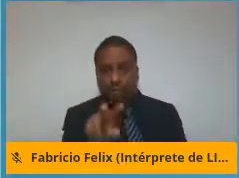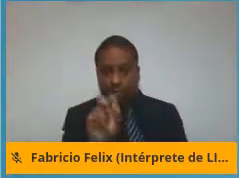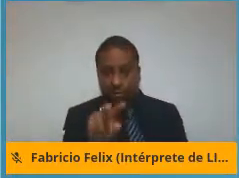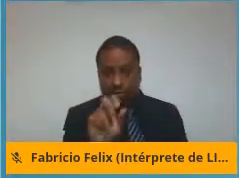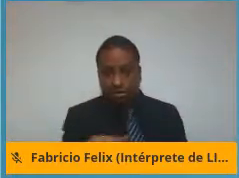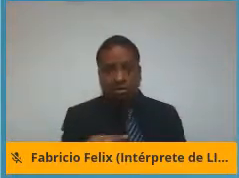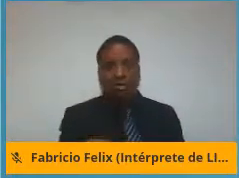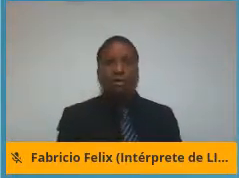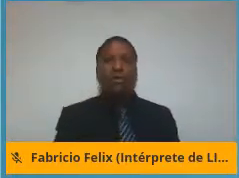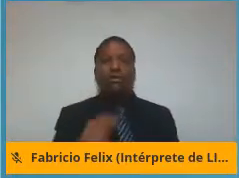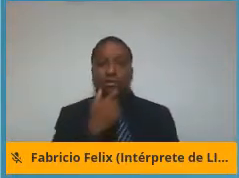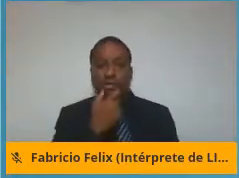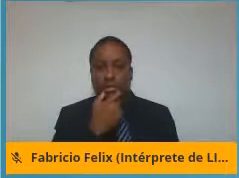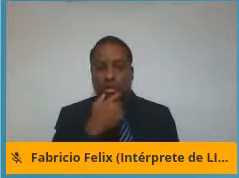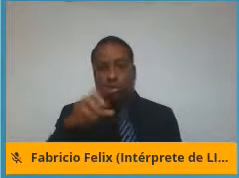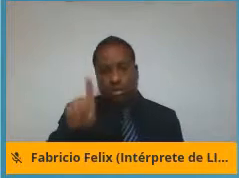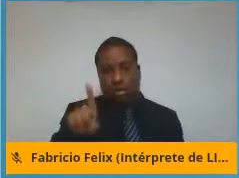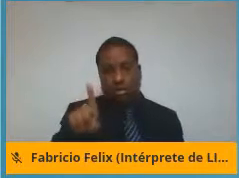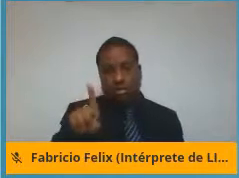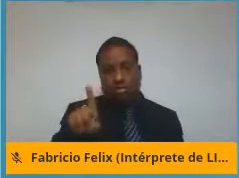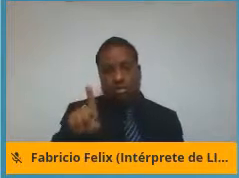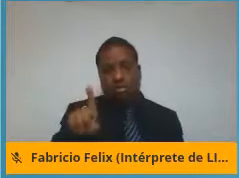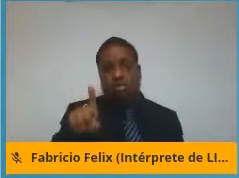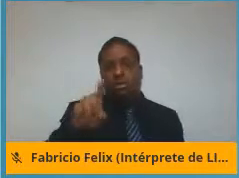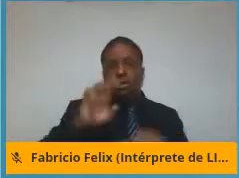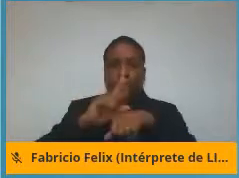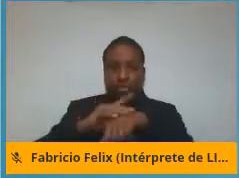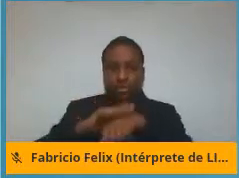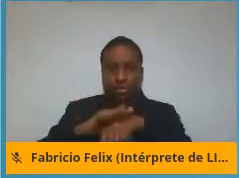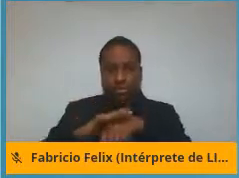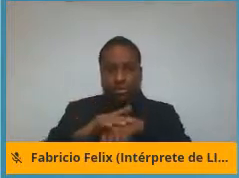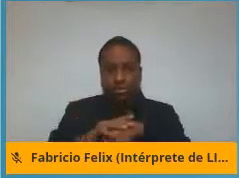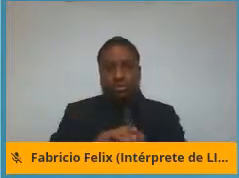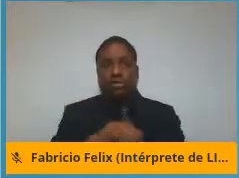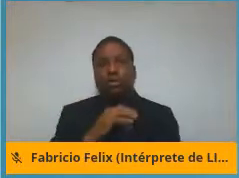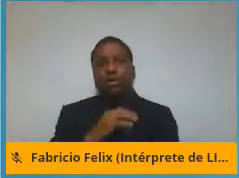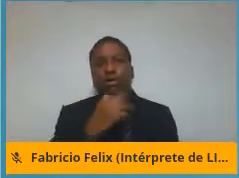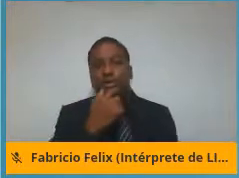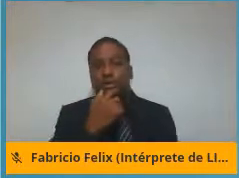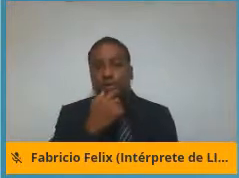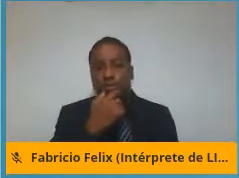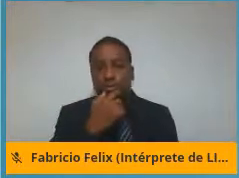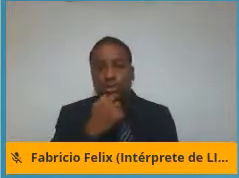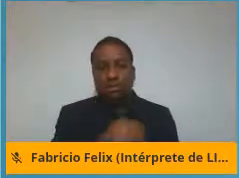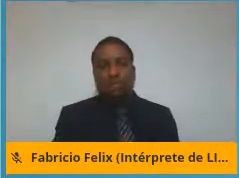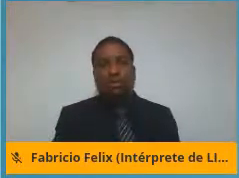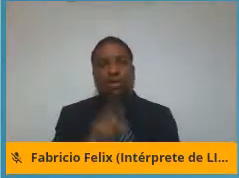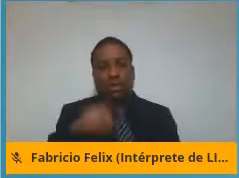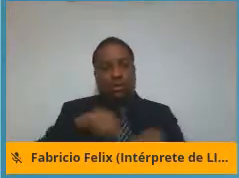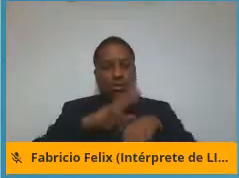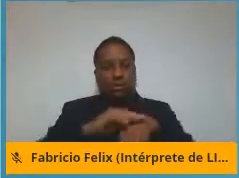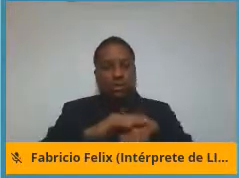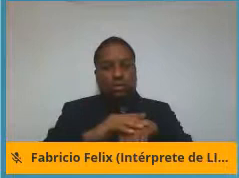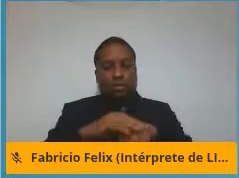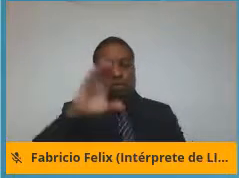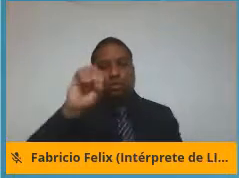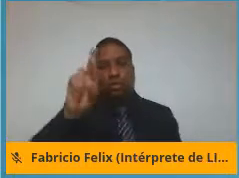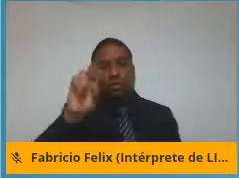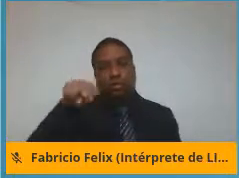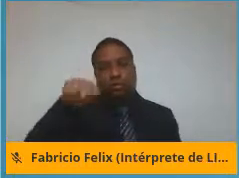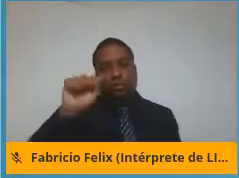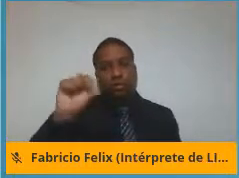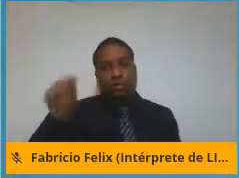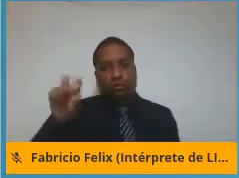em inglês, e o D de doenças, né, doenças em inglês. Então, na verdade, é a doença do coronavírus, e como começou a